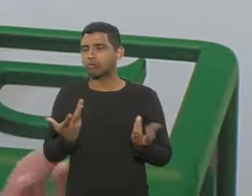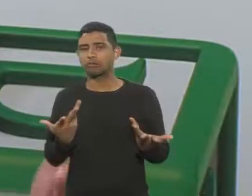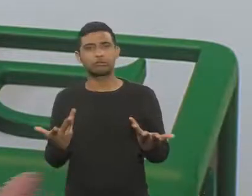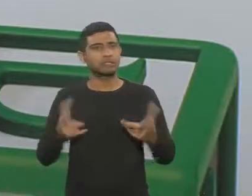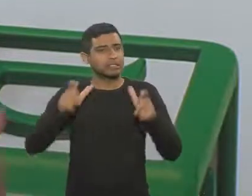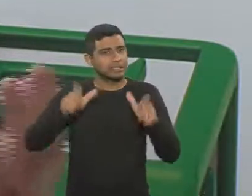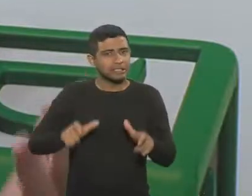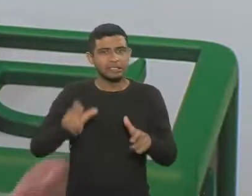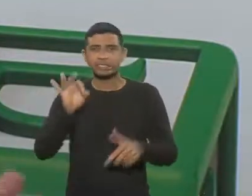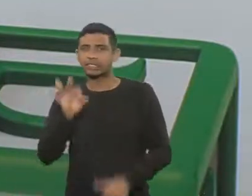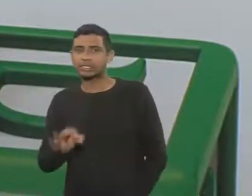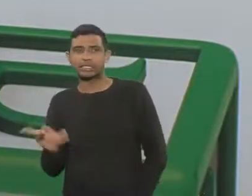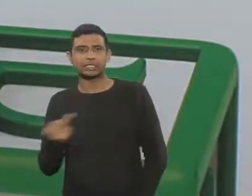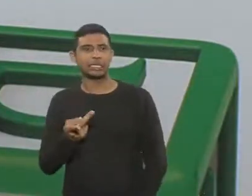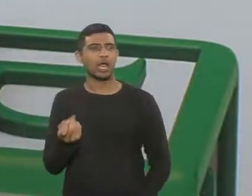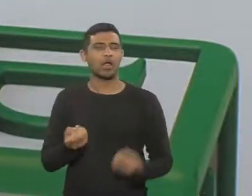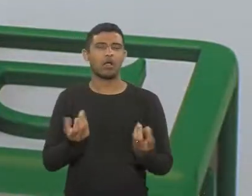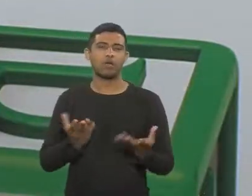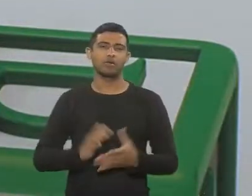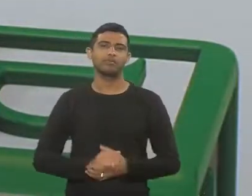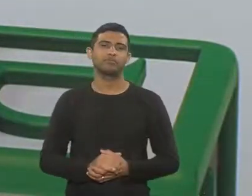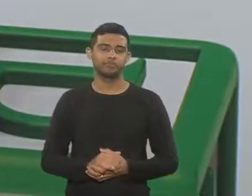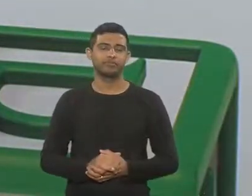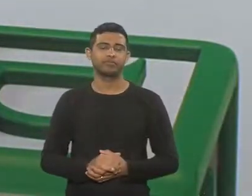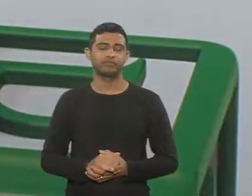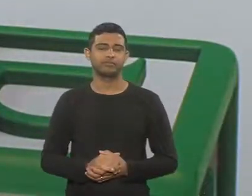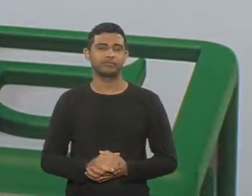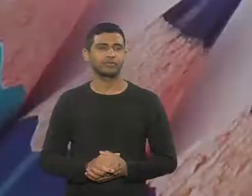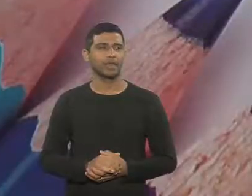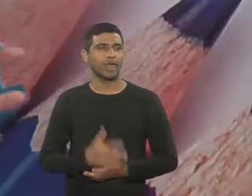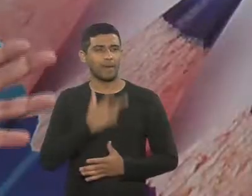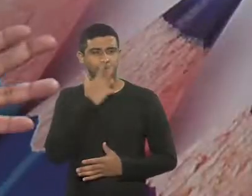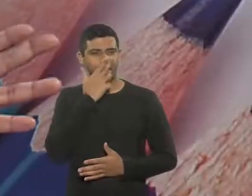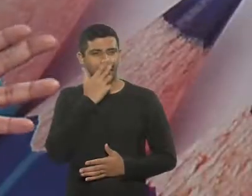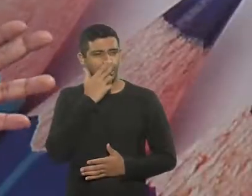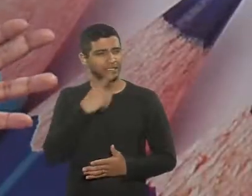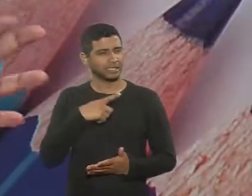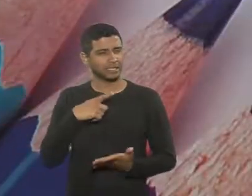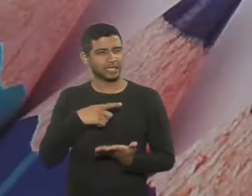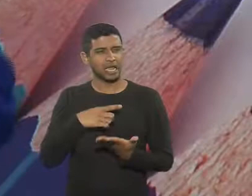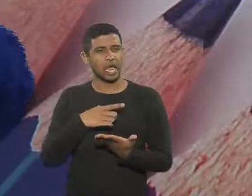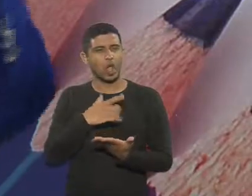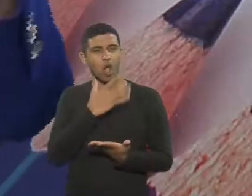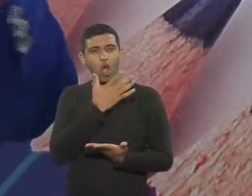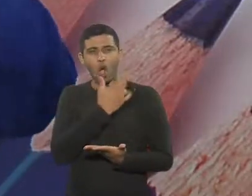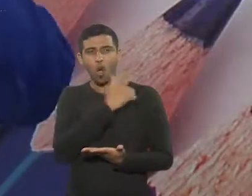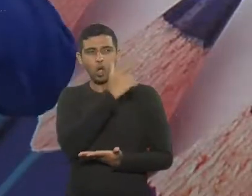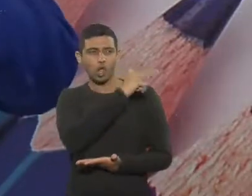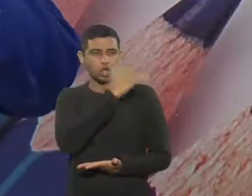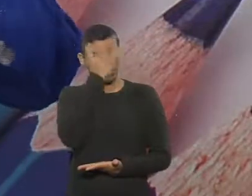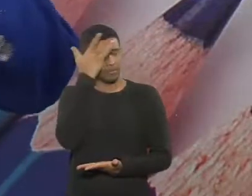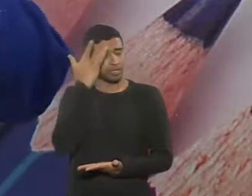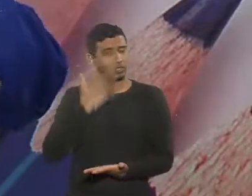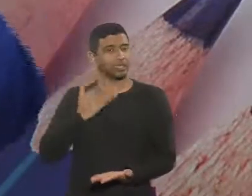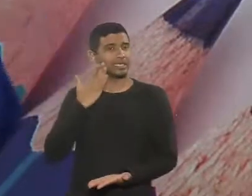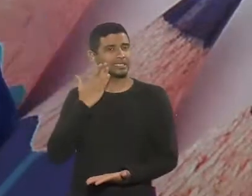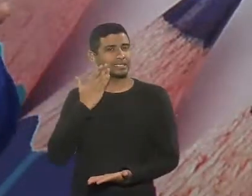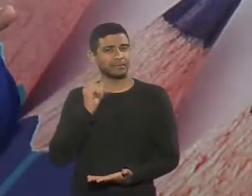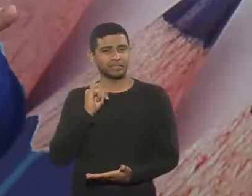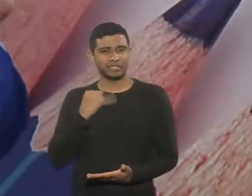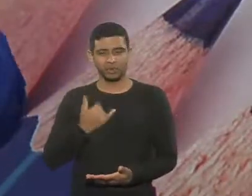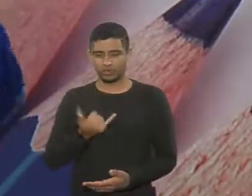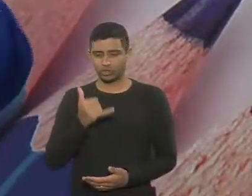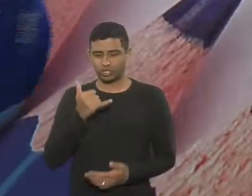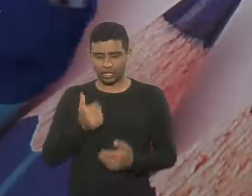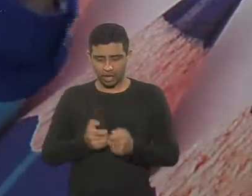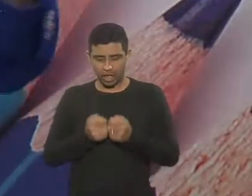exatamente onde como é que vai ser. Então, eu acho que essa mudança... E acabou deixando brechas Exatamente. também para outras pessoas. Quem tem hoje um celular na